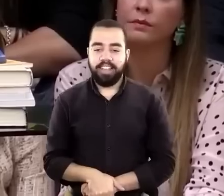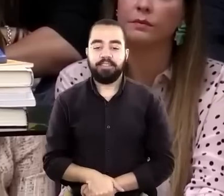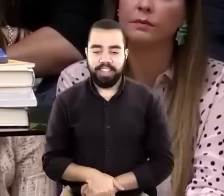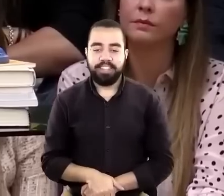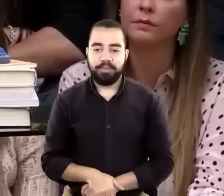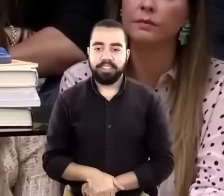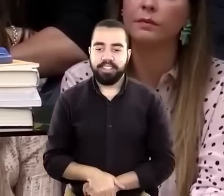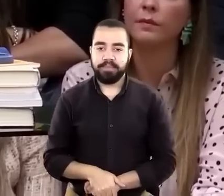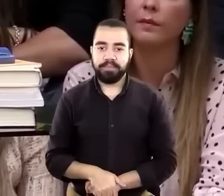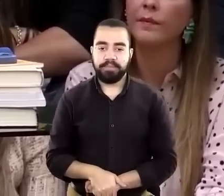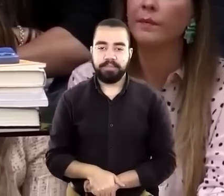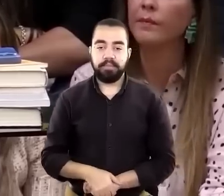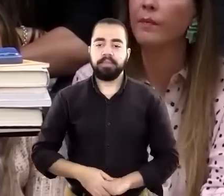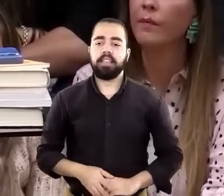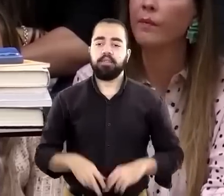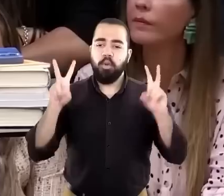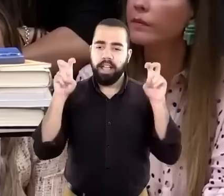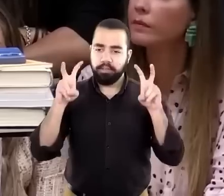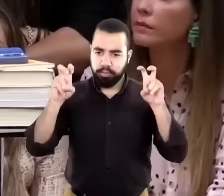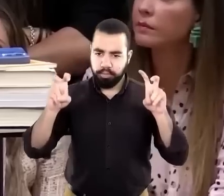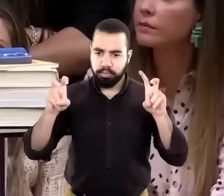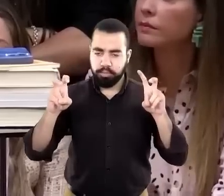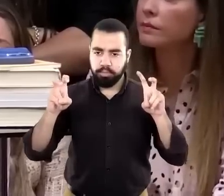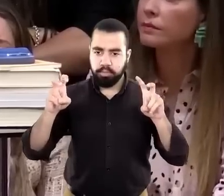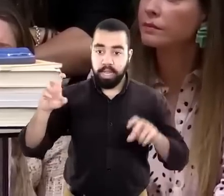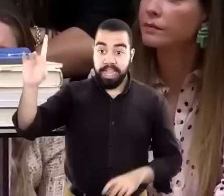poder para fazer a obra de Deus.